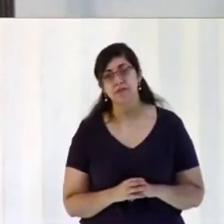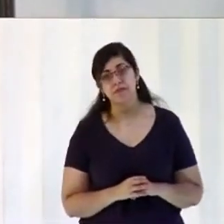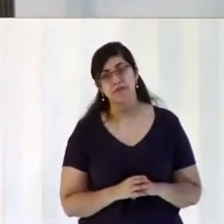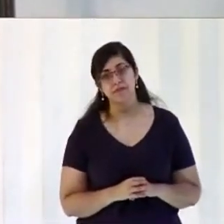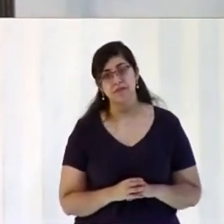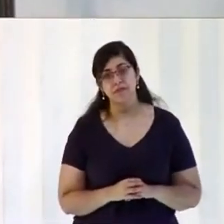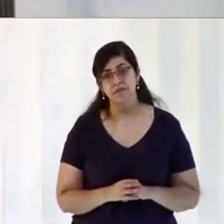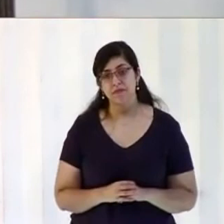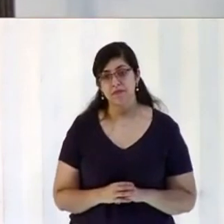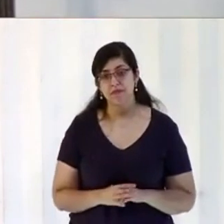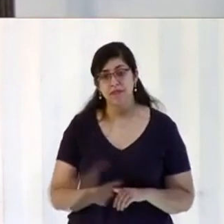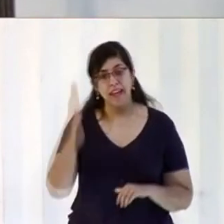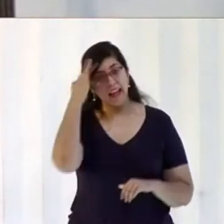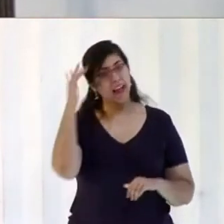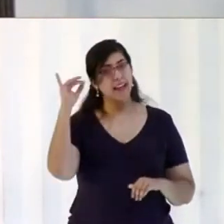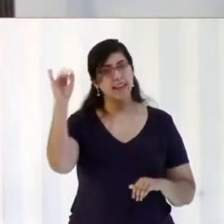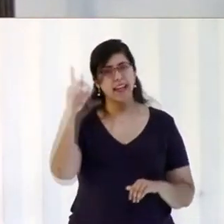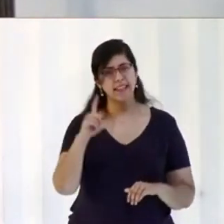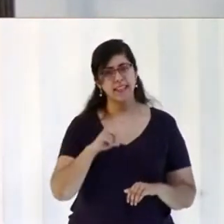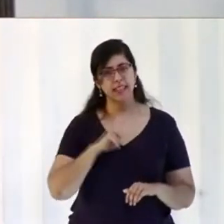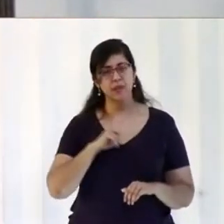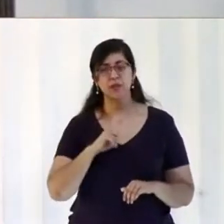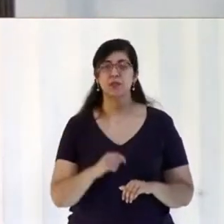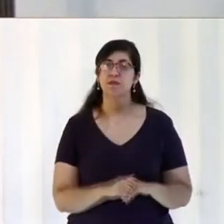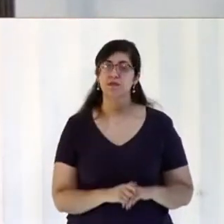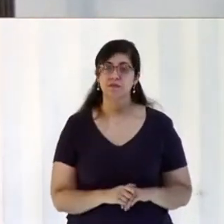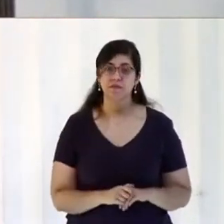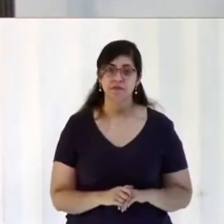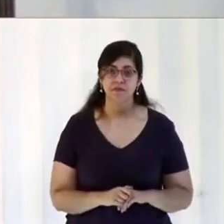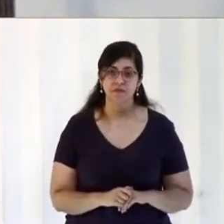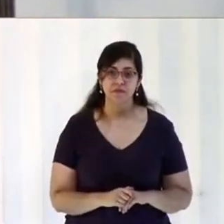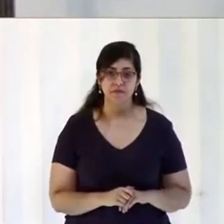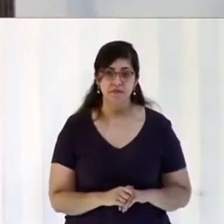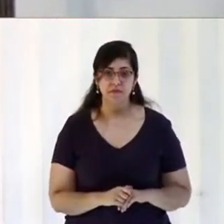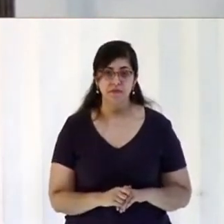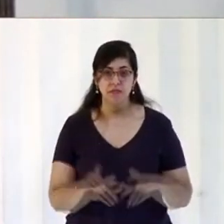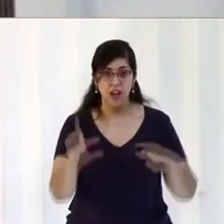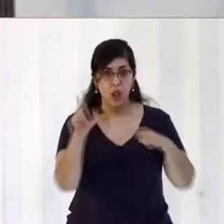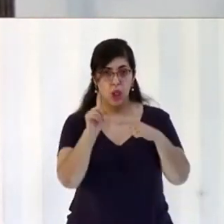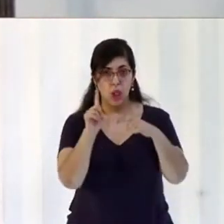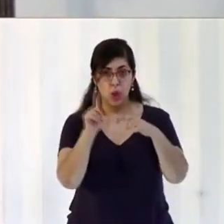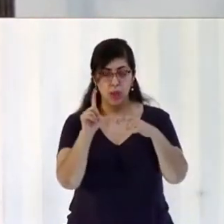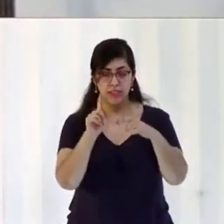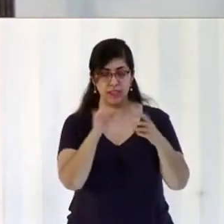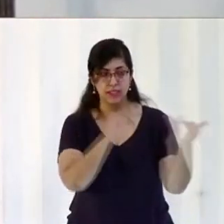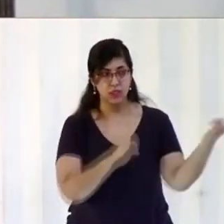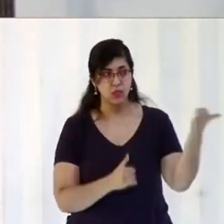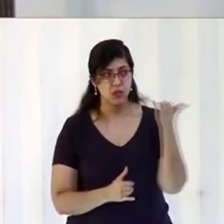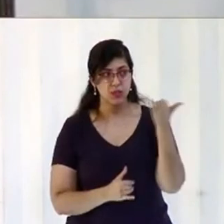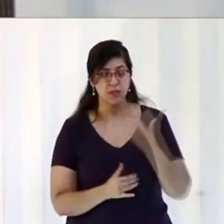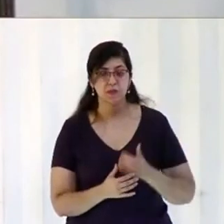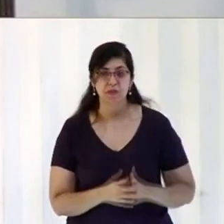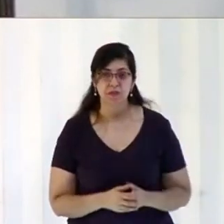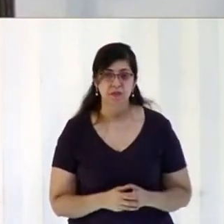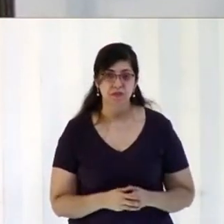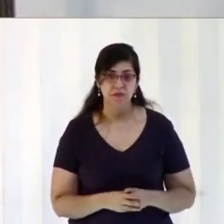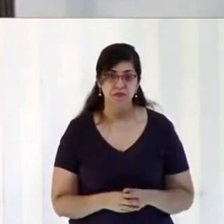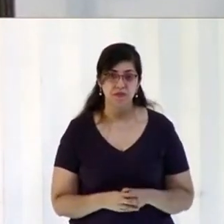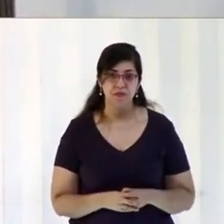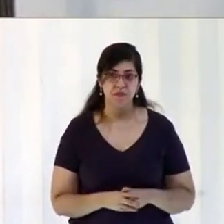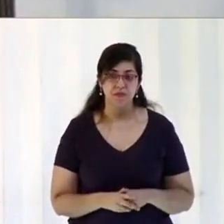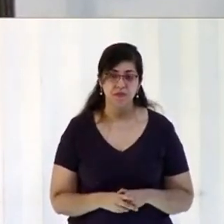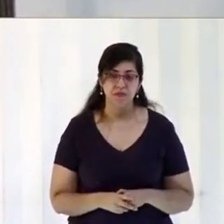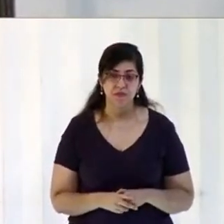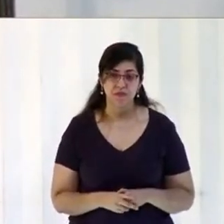E a ideia que nós temos aqui, a partir de Lucas, então, Lucas